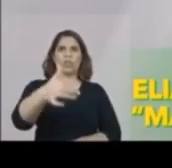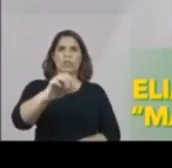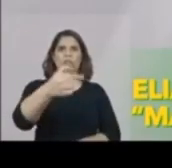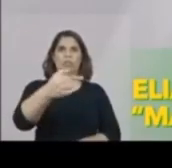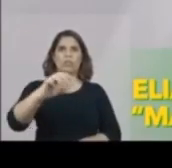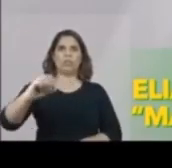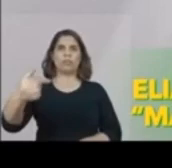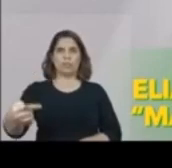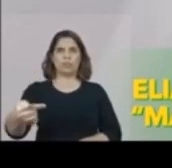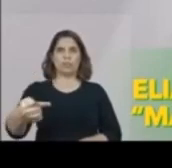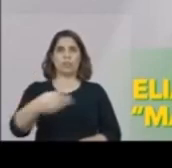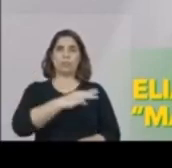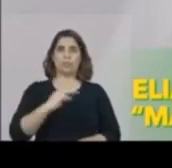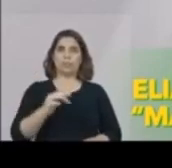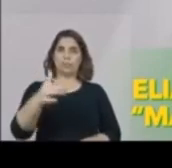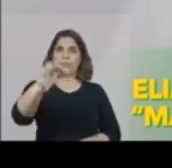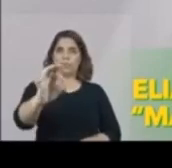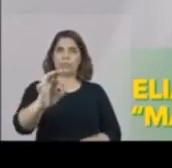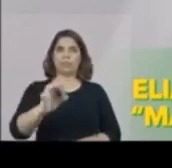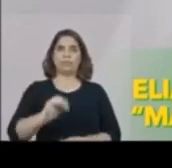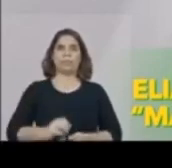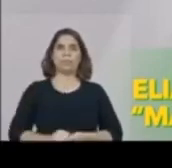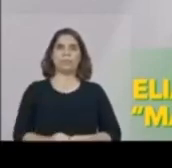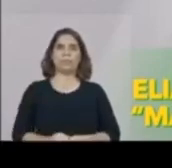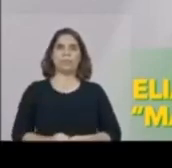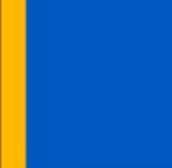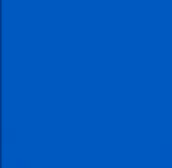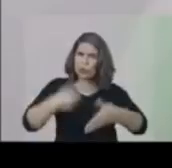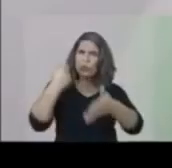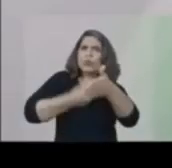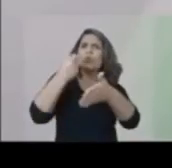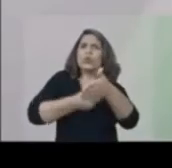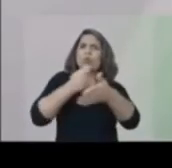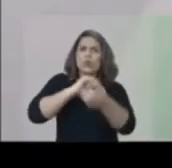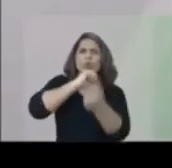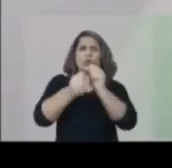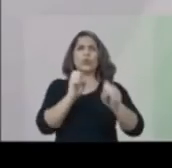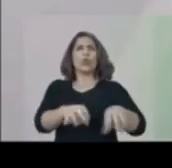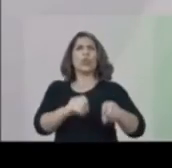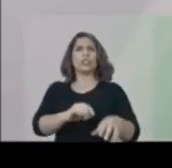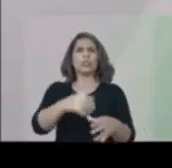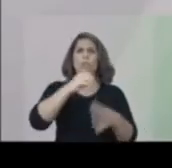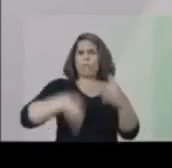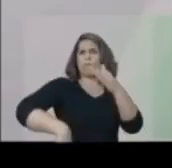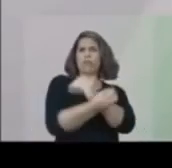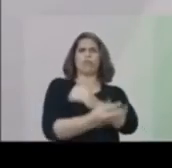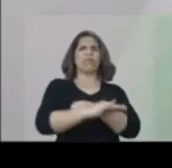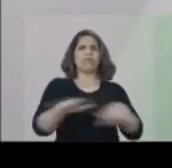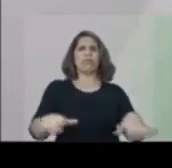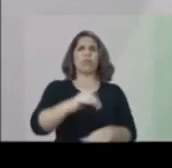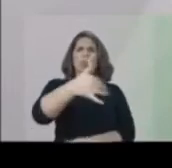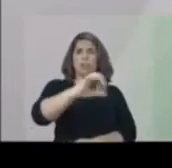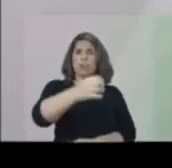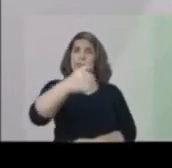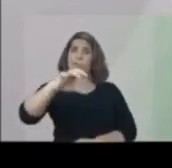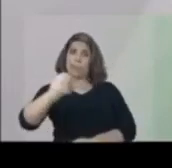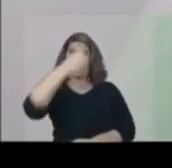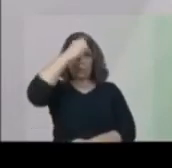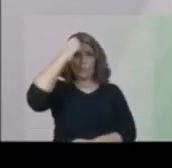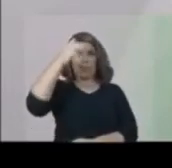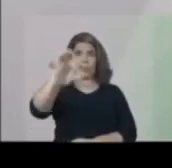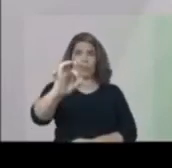vote Eliane Jordão, 10707. Crivella 10. É necessário lutar pelo esporte e pela educação. Fora a corrupção. Rômulo